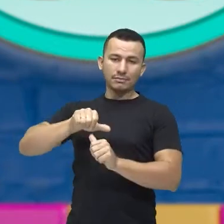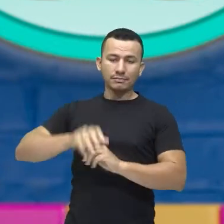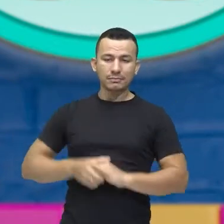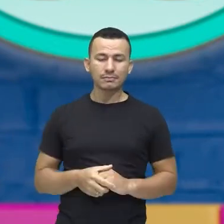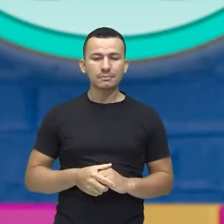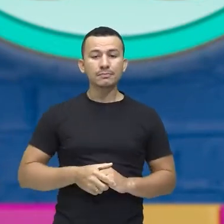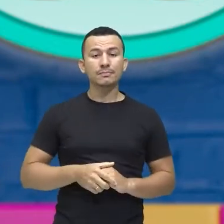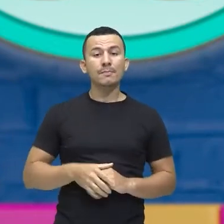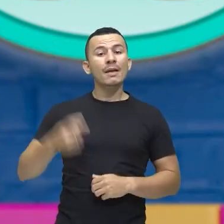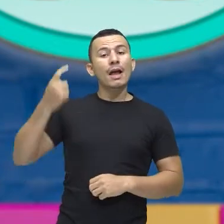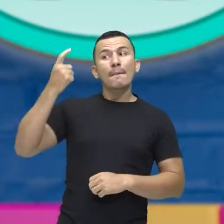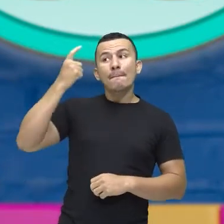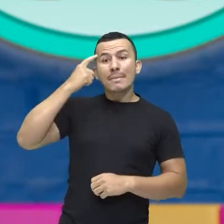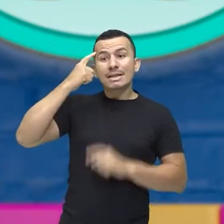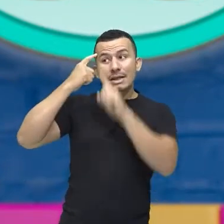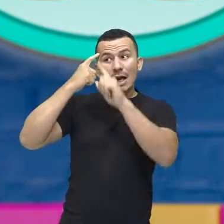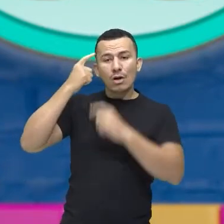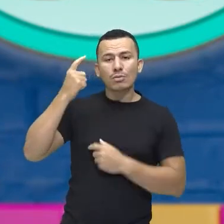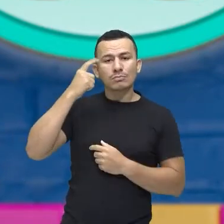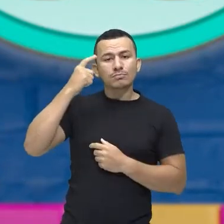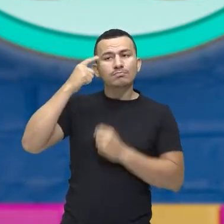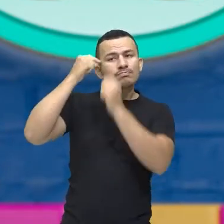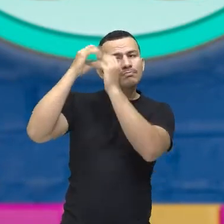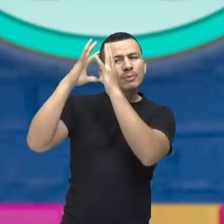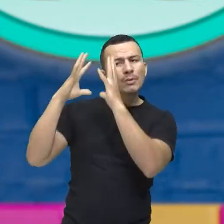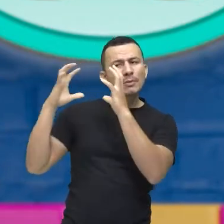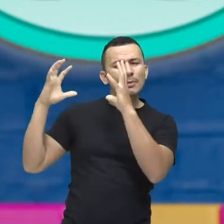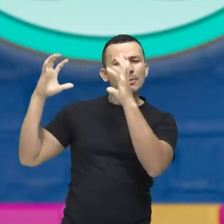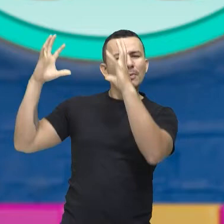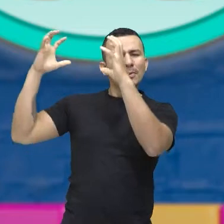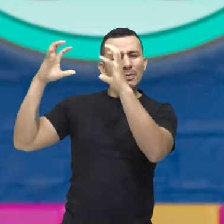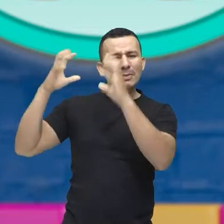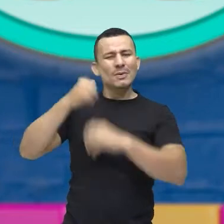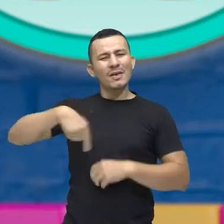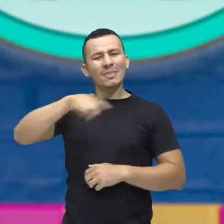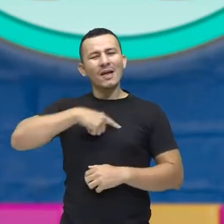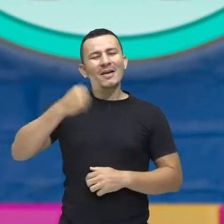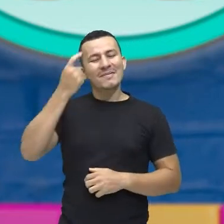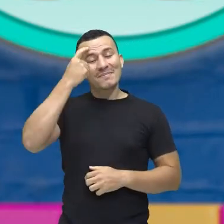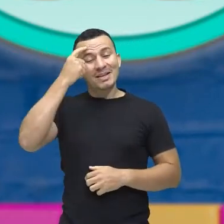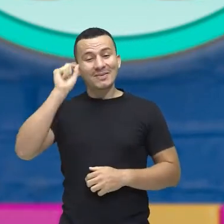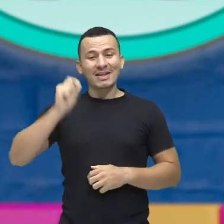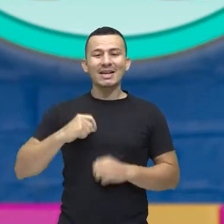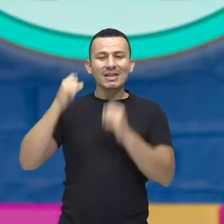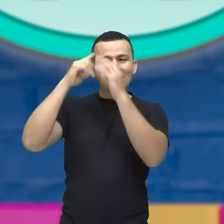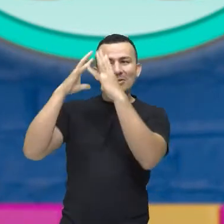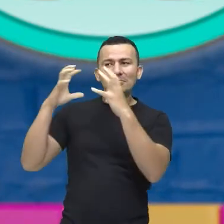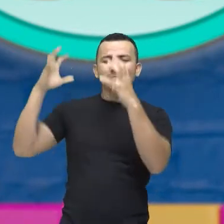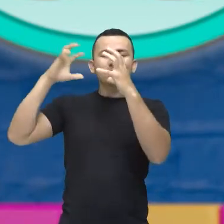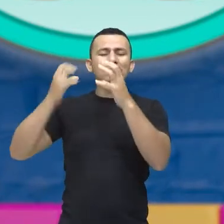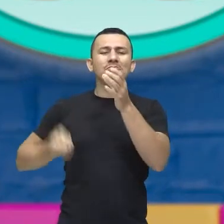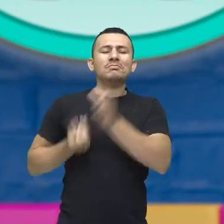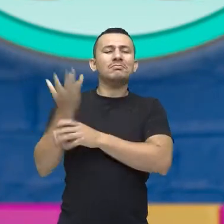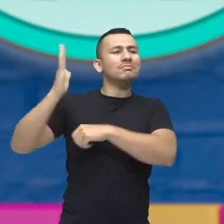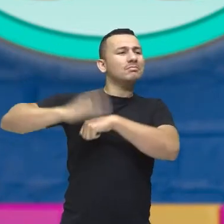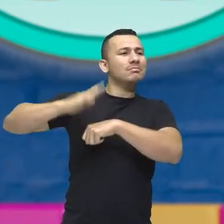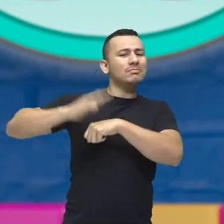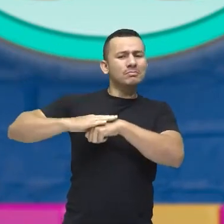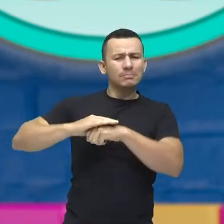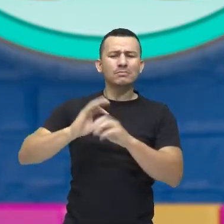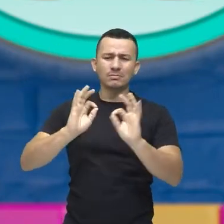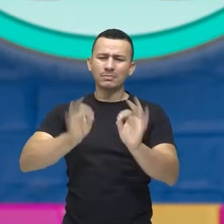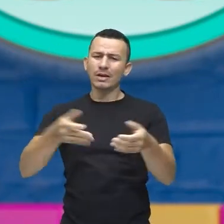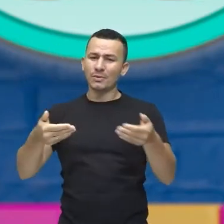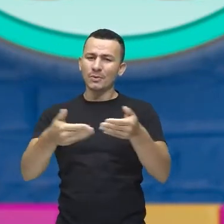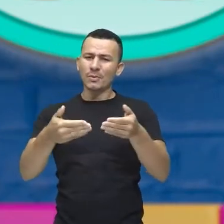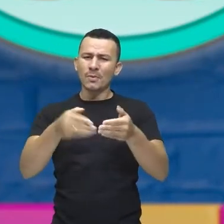fala, pensar sobre o que você está pensando. A gente costuma entender que o pensamento, ele surge. E eu concordo que ele surge.